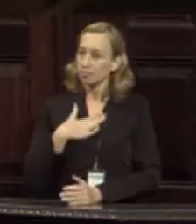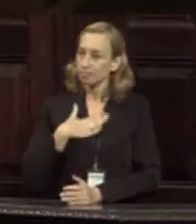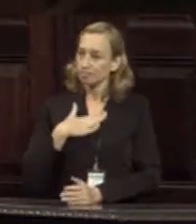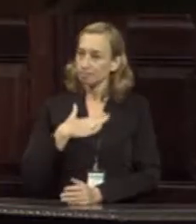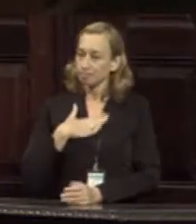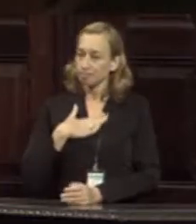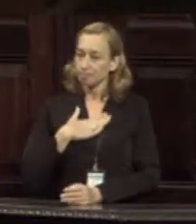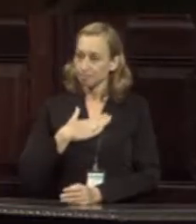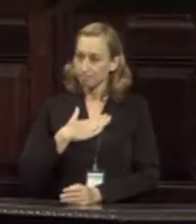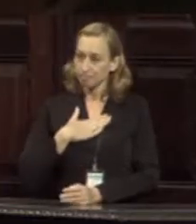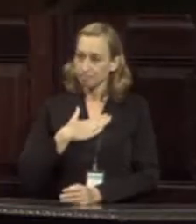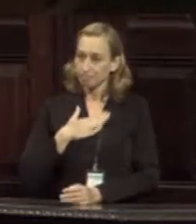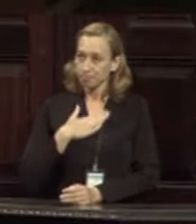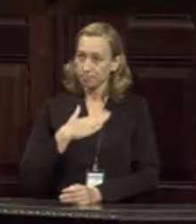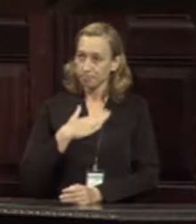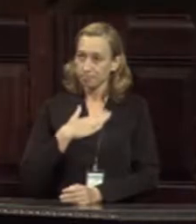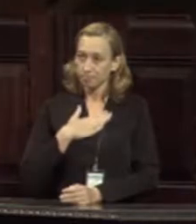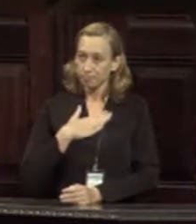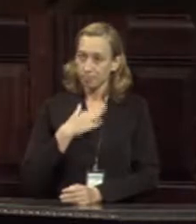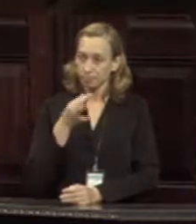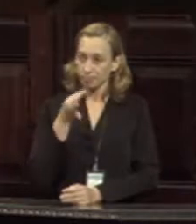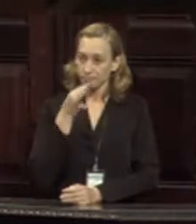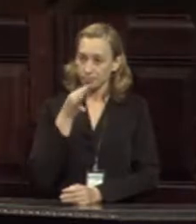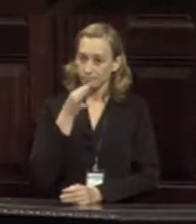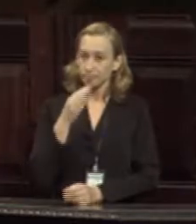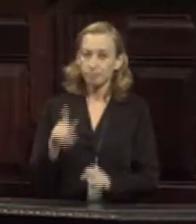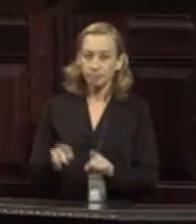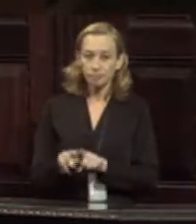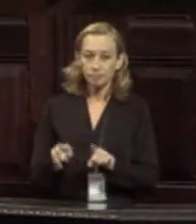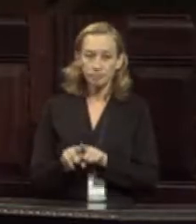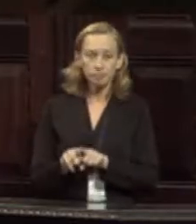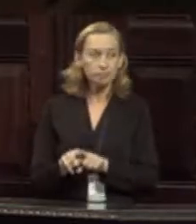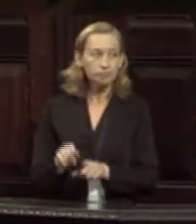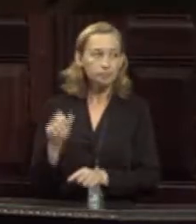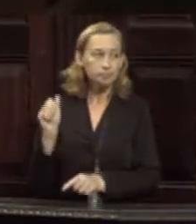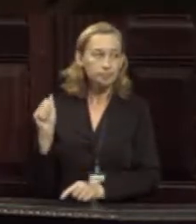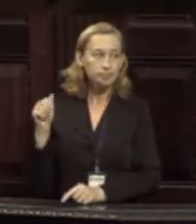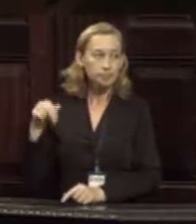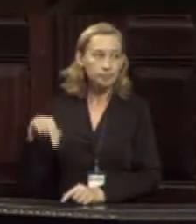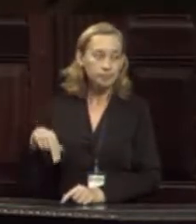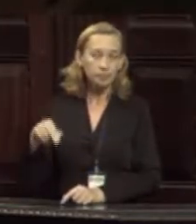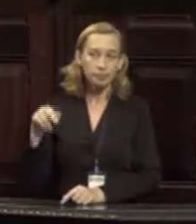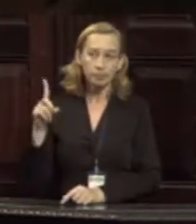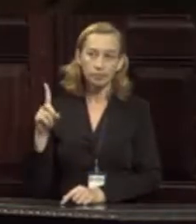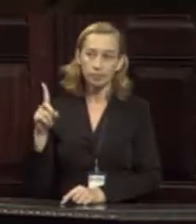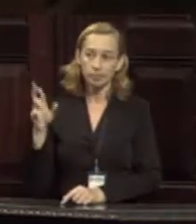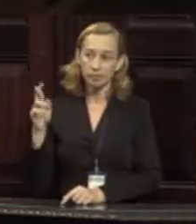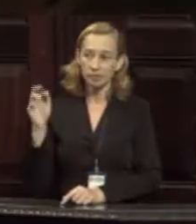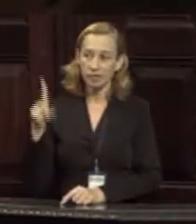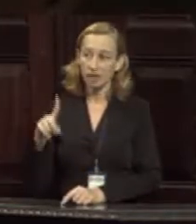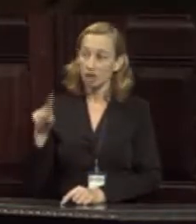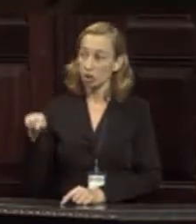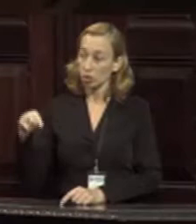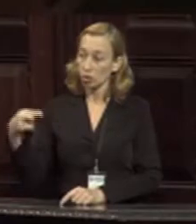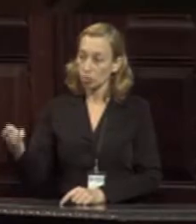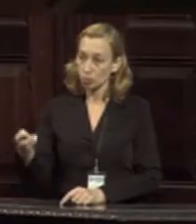posição e a deputado André Siciliano, entre outros.